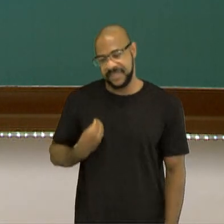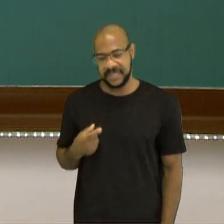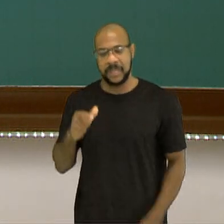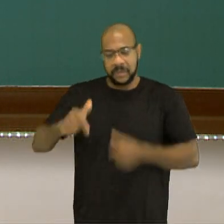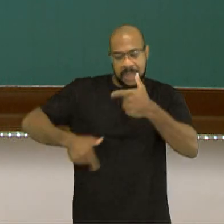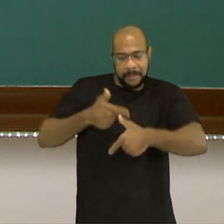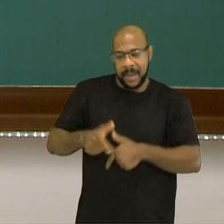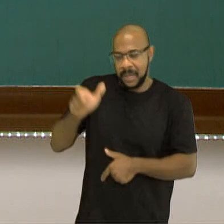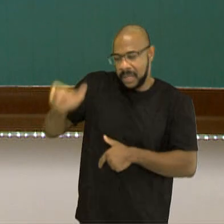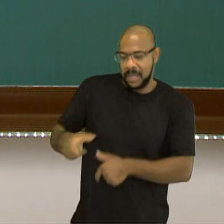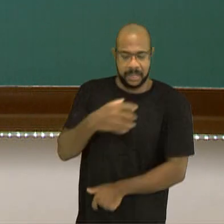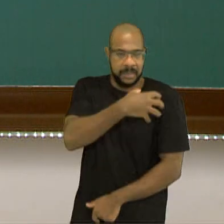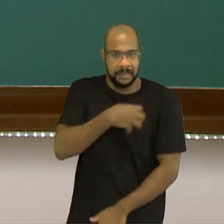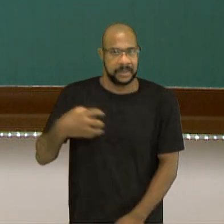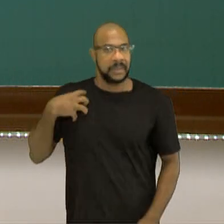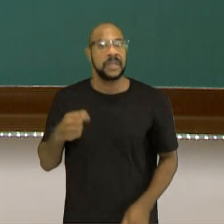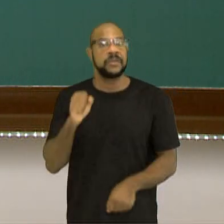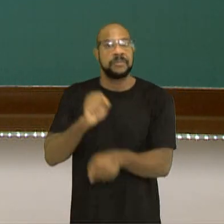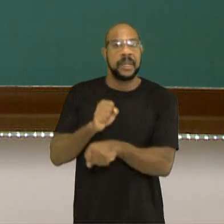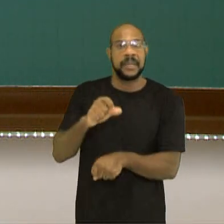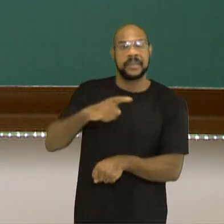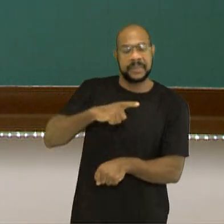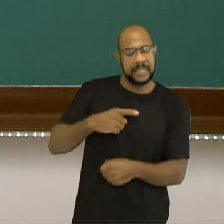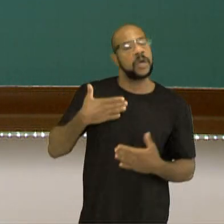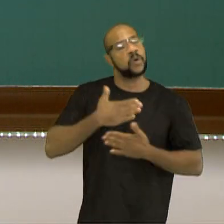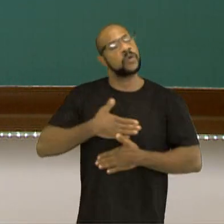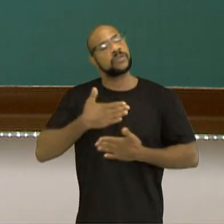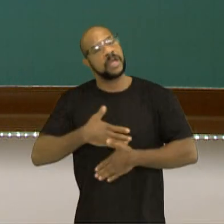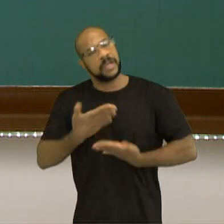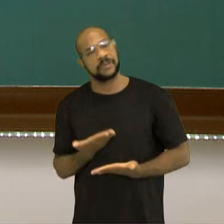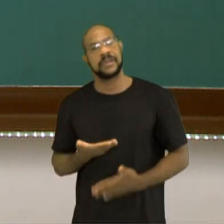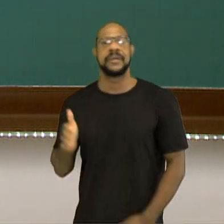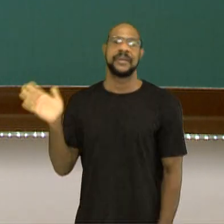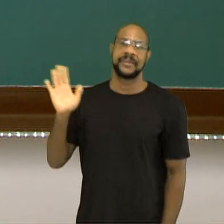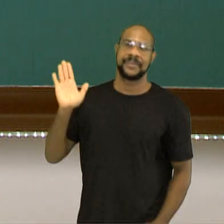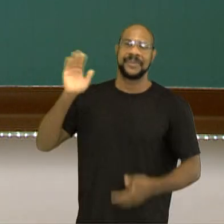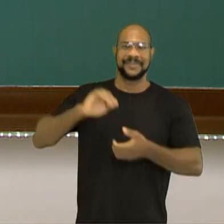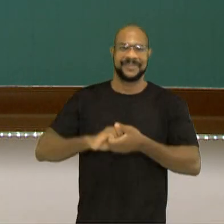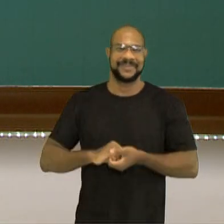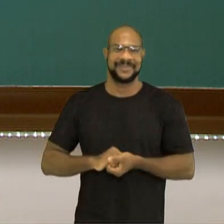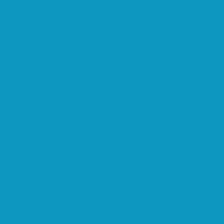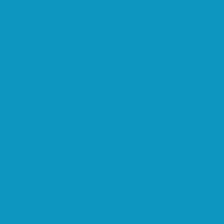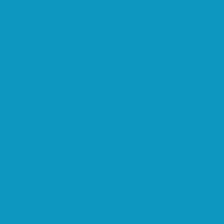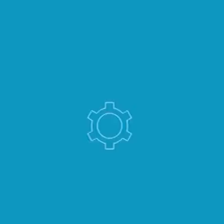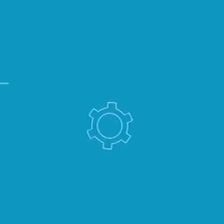e a obra de Platão. Eu espero que vocês tenham gostado e até breve!